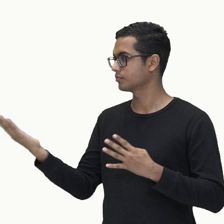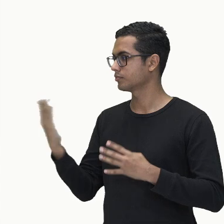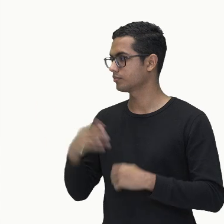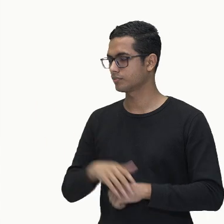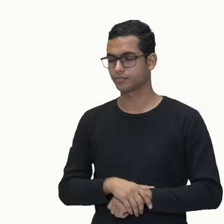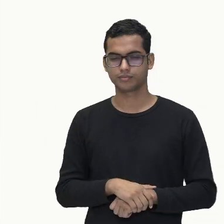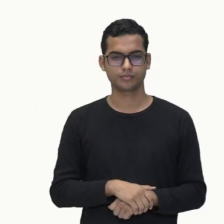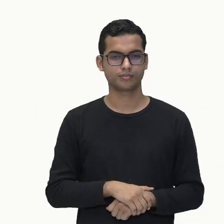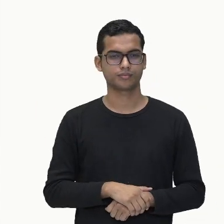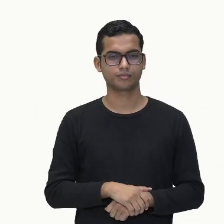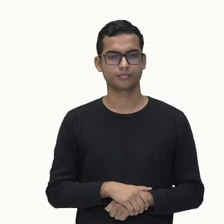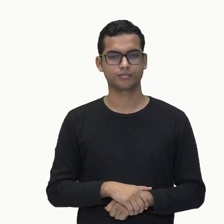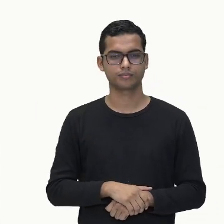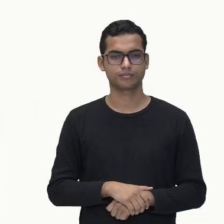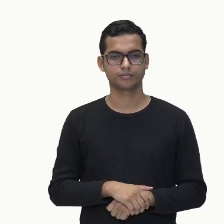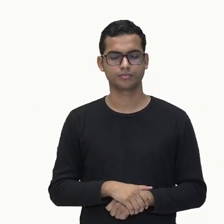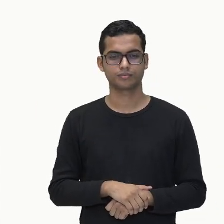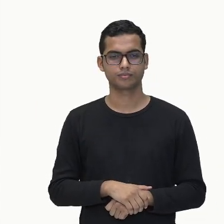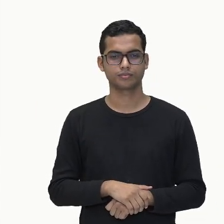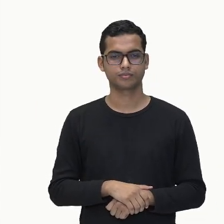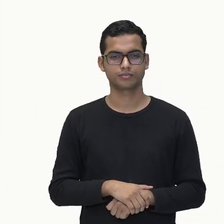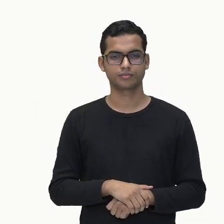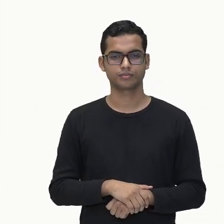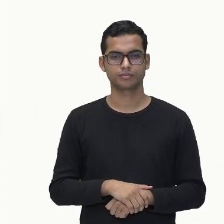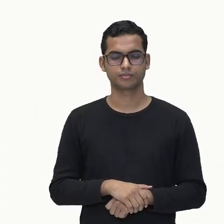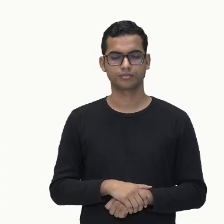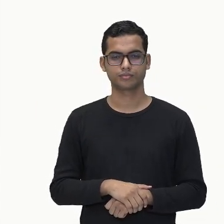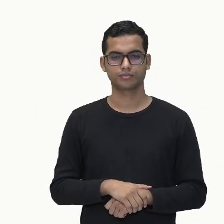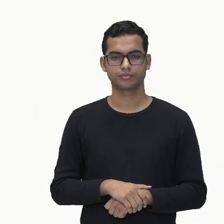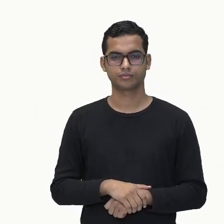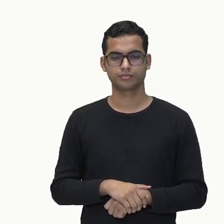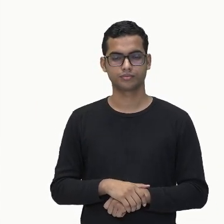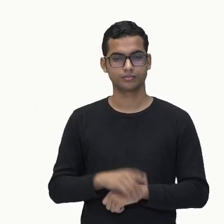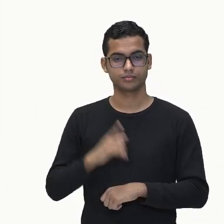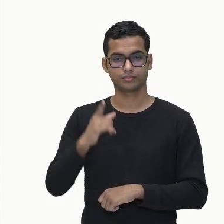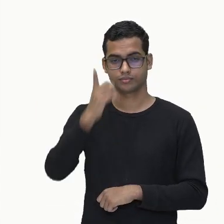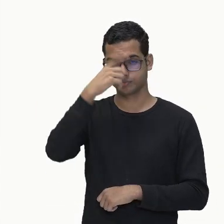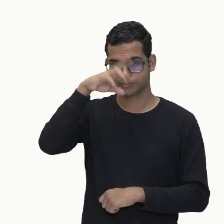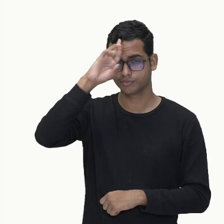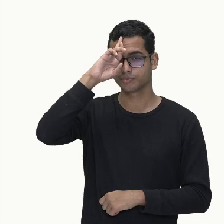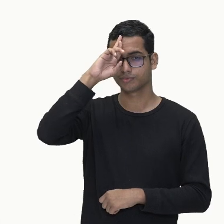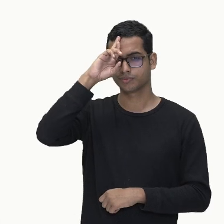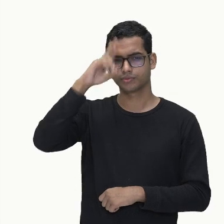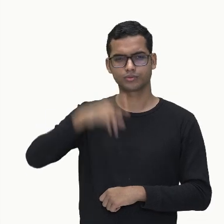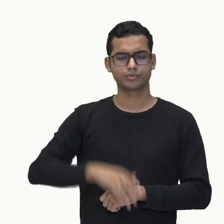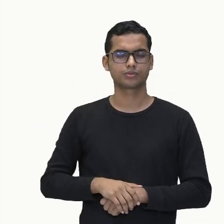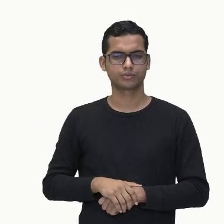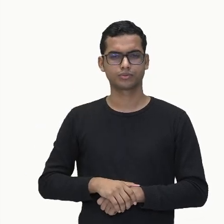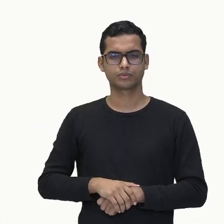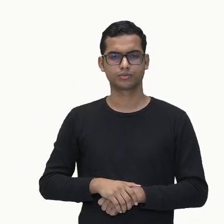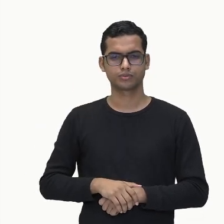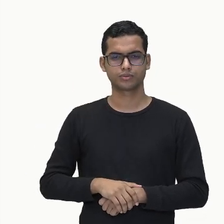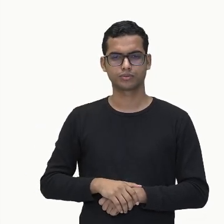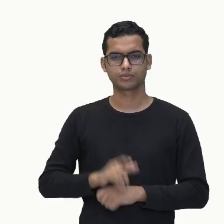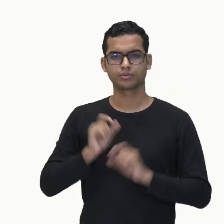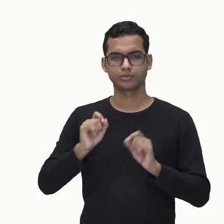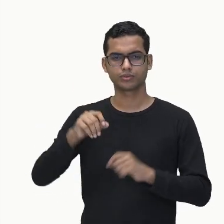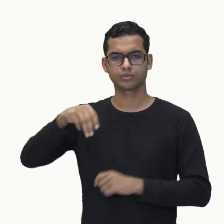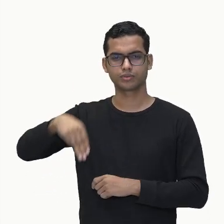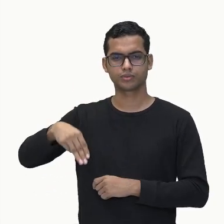horas 12 horas ou seja meio dia o sol tá meio então como se diz ex